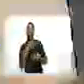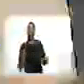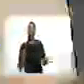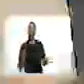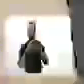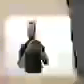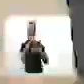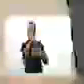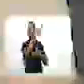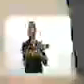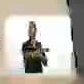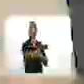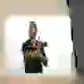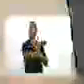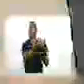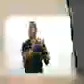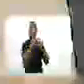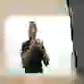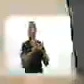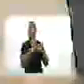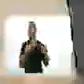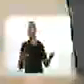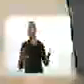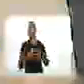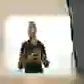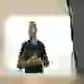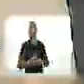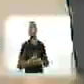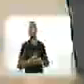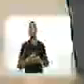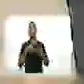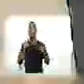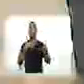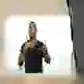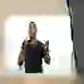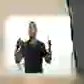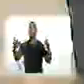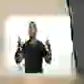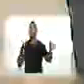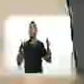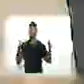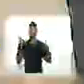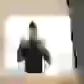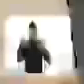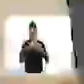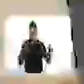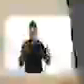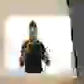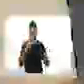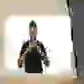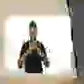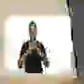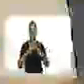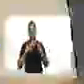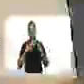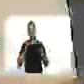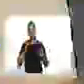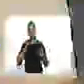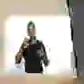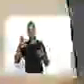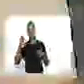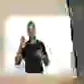outro lado da rua perto do vizinho então a pessoa também não quer ter o contêiner perto então essa experiência a gente o Sai